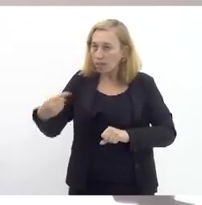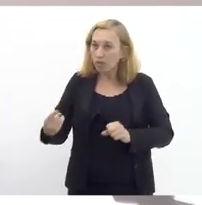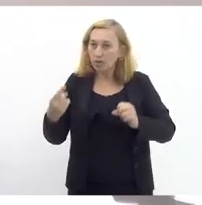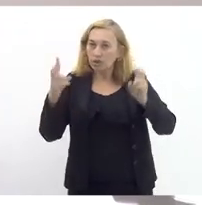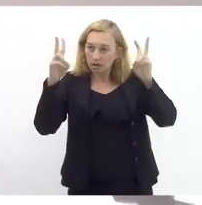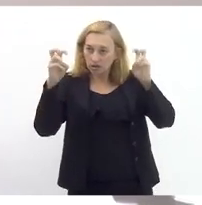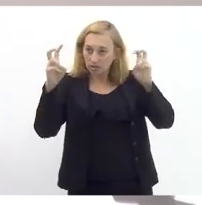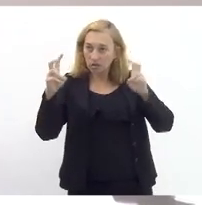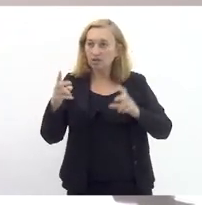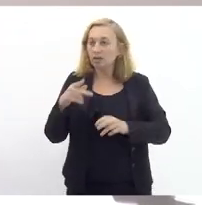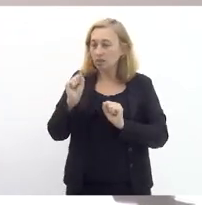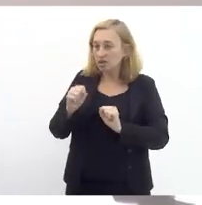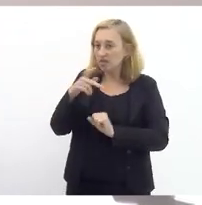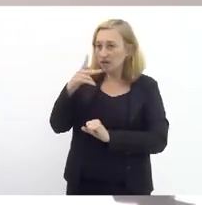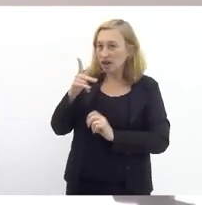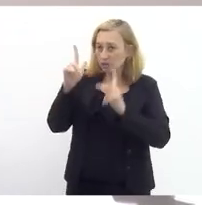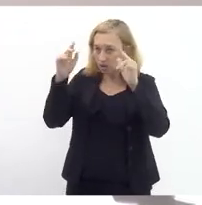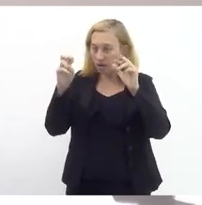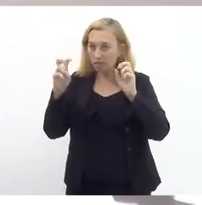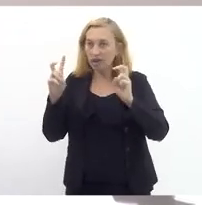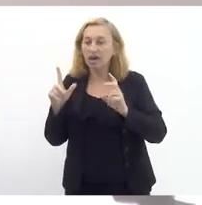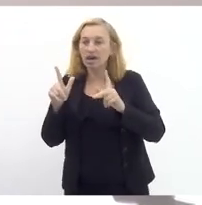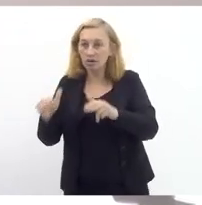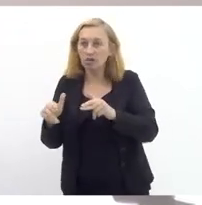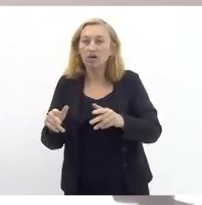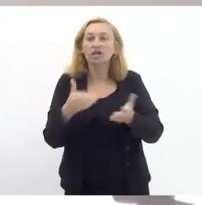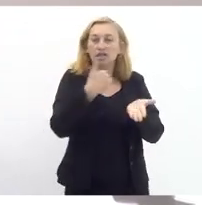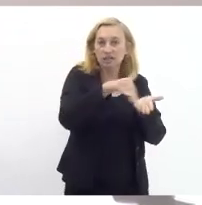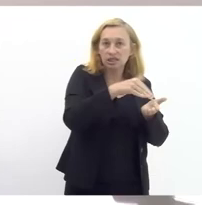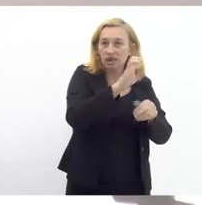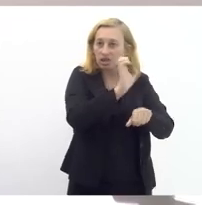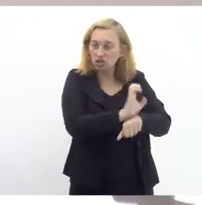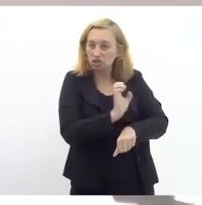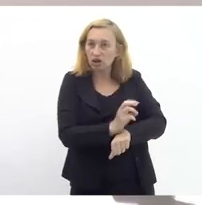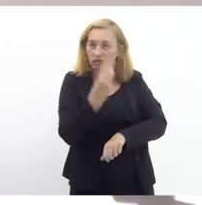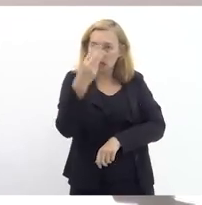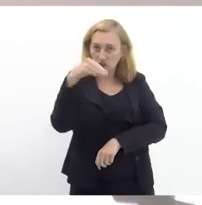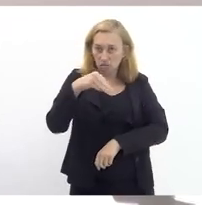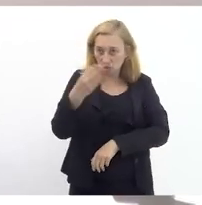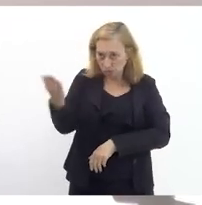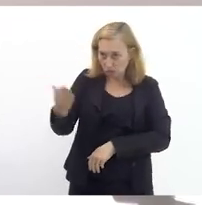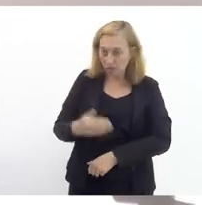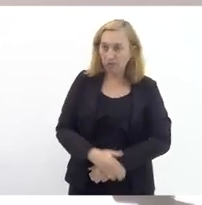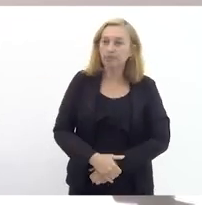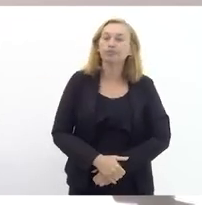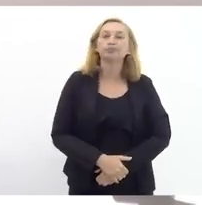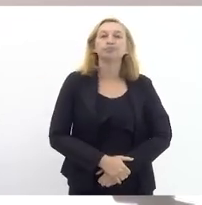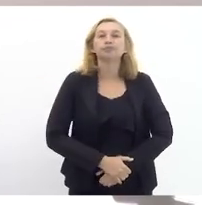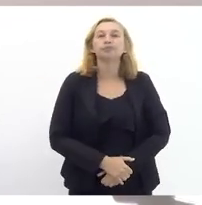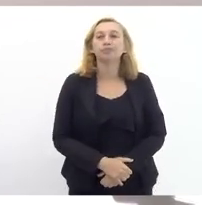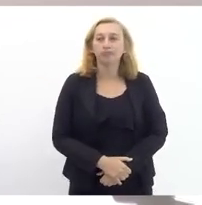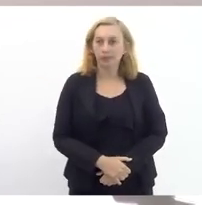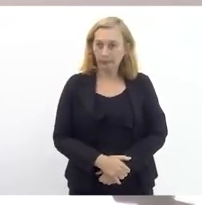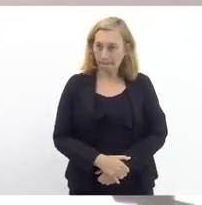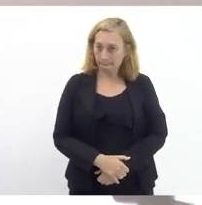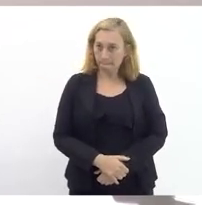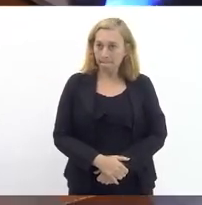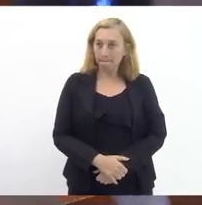falar, sem problema nenhum. Nós temos aqui o secretário estadual, você tem 3 minutos, por gentileza, para usar da palavra.